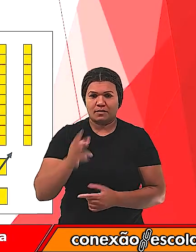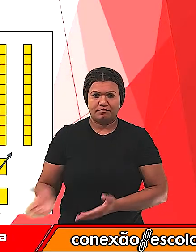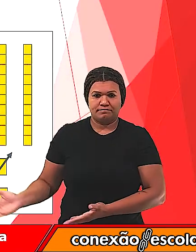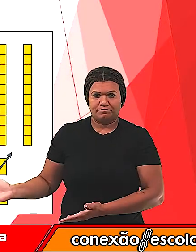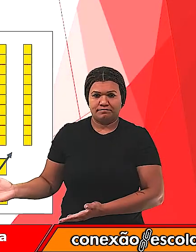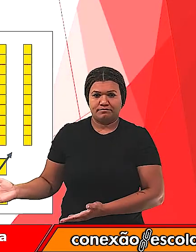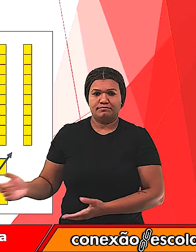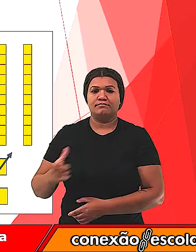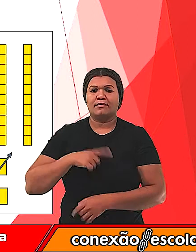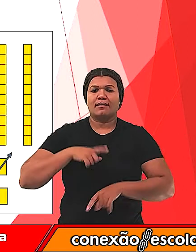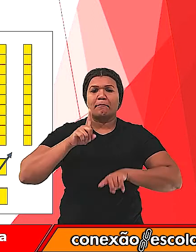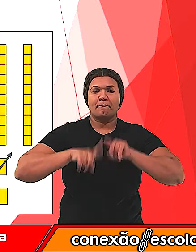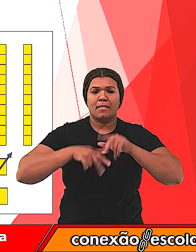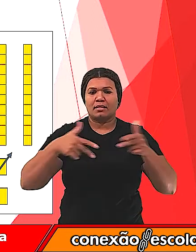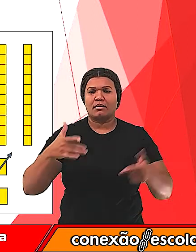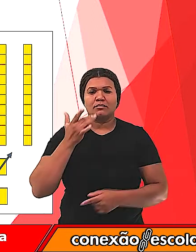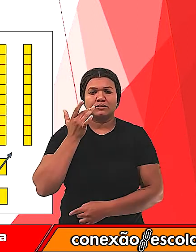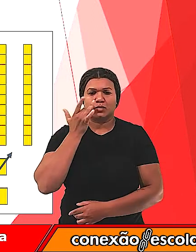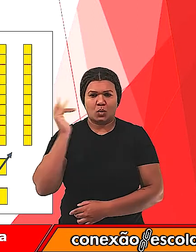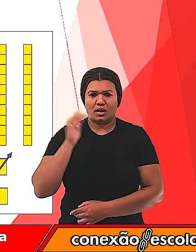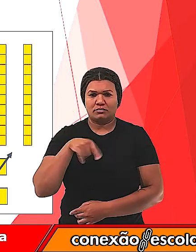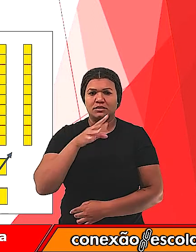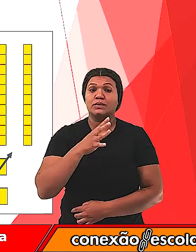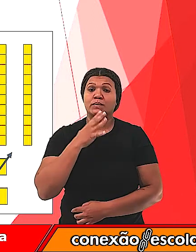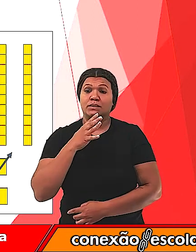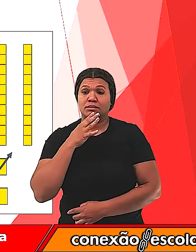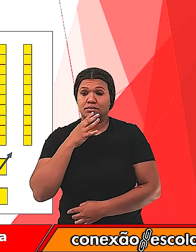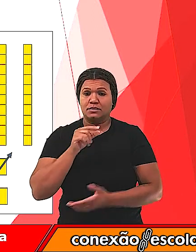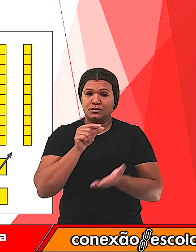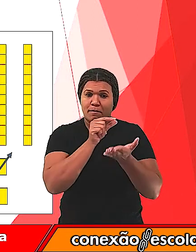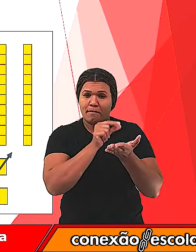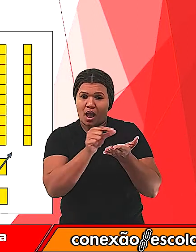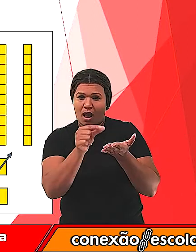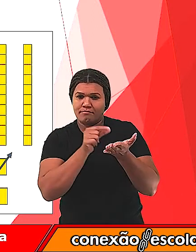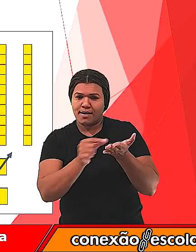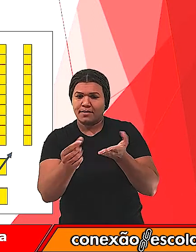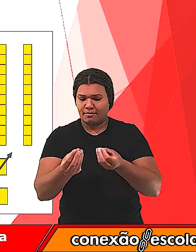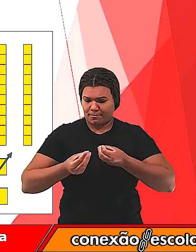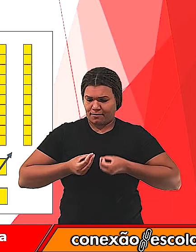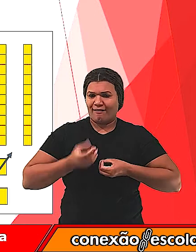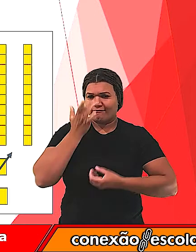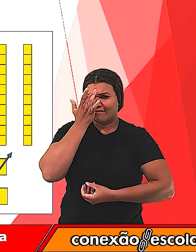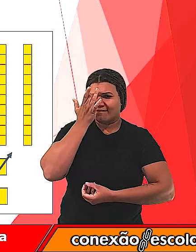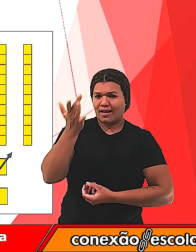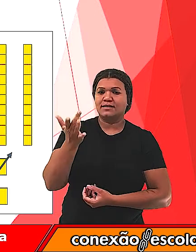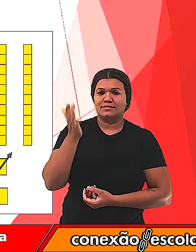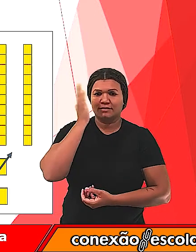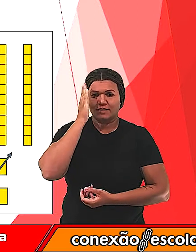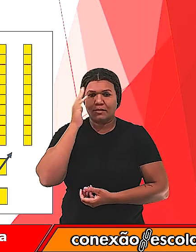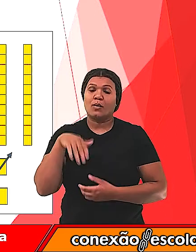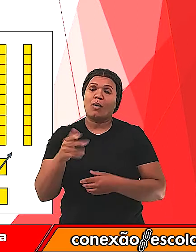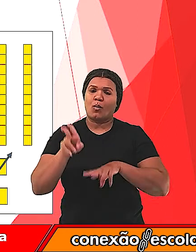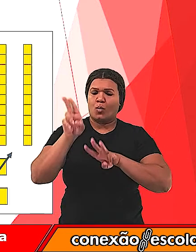o material dourado. Vocês conhecem? Pois é, ele facilita bastante na hora de saber unidades e dezenas